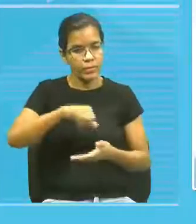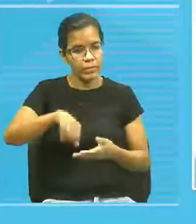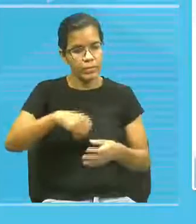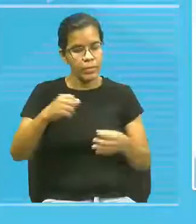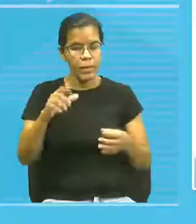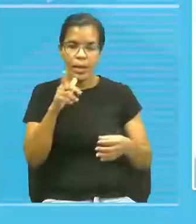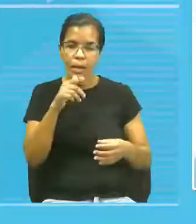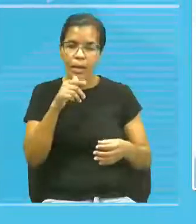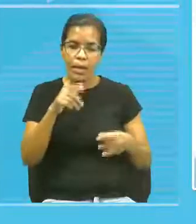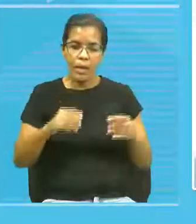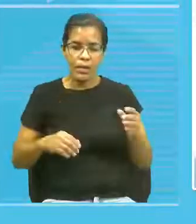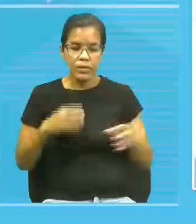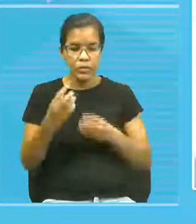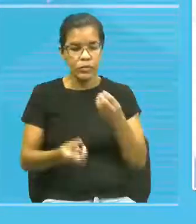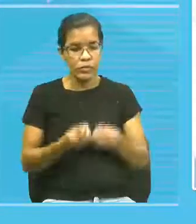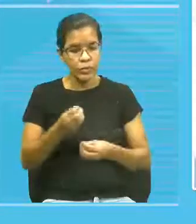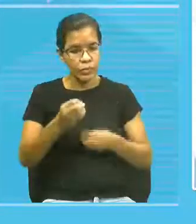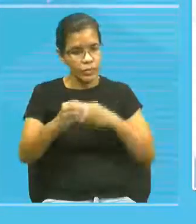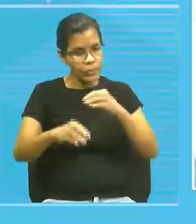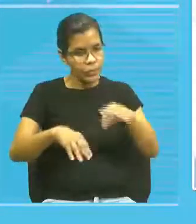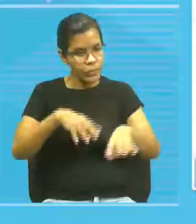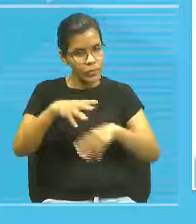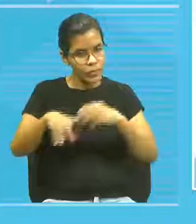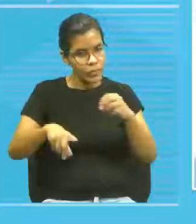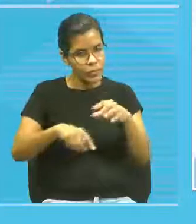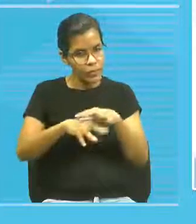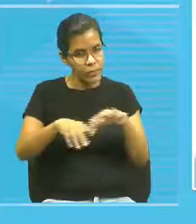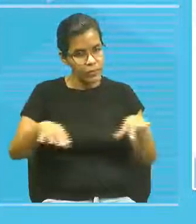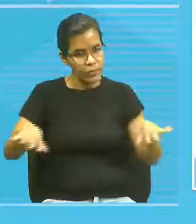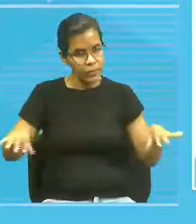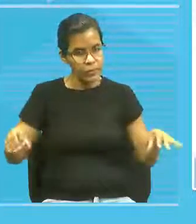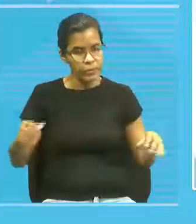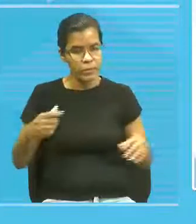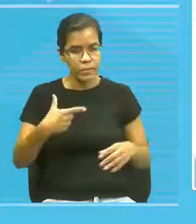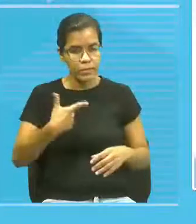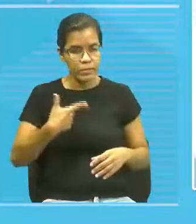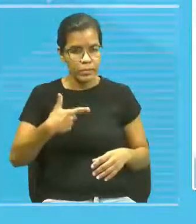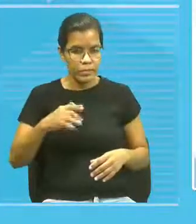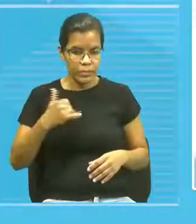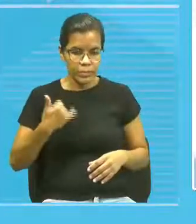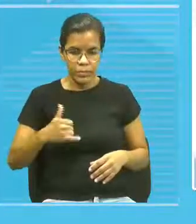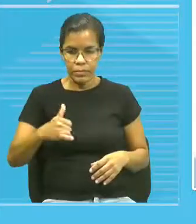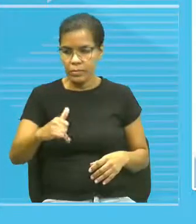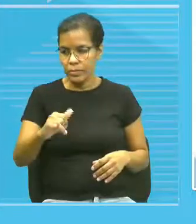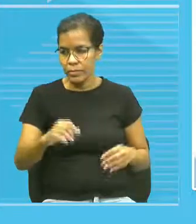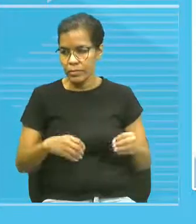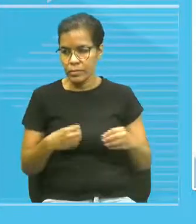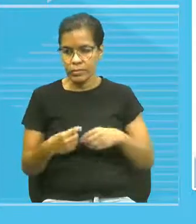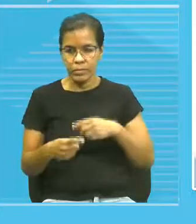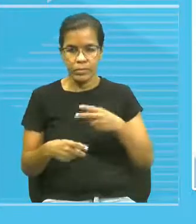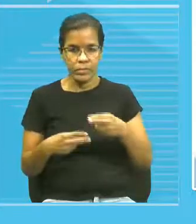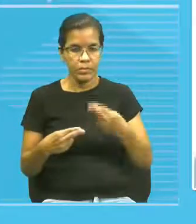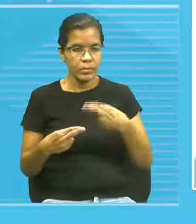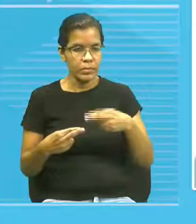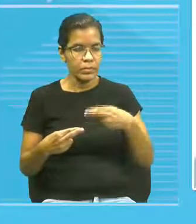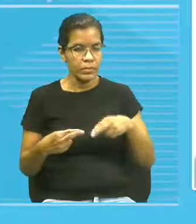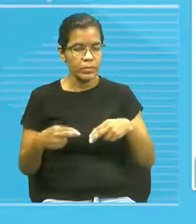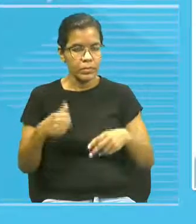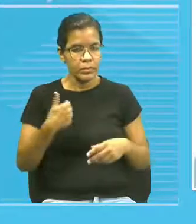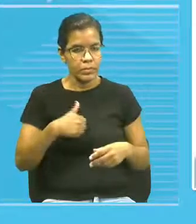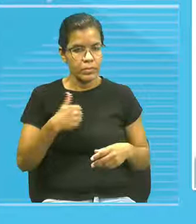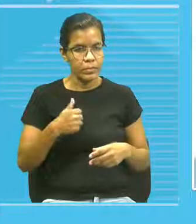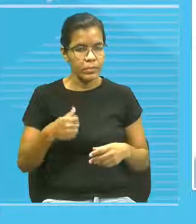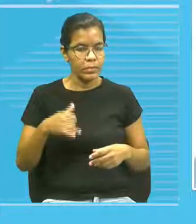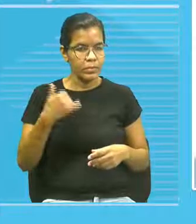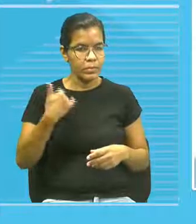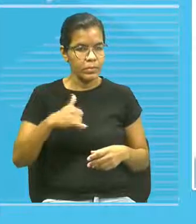para dissolver. Quando você faz isso, você tem duas energias envolvidas. Uma,